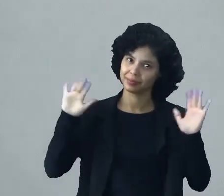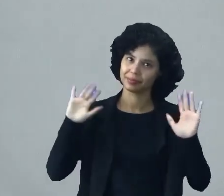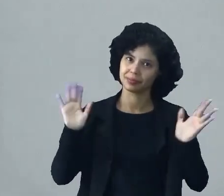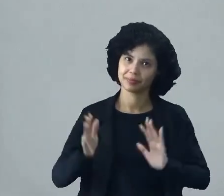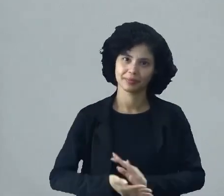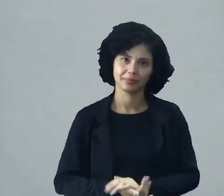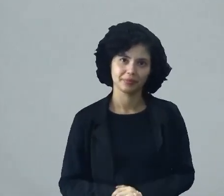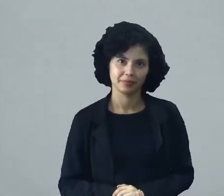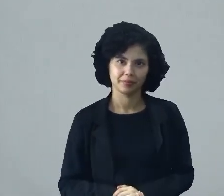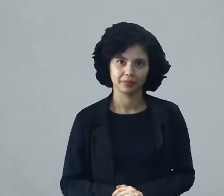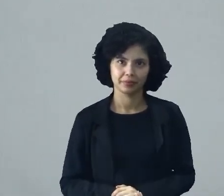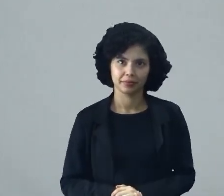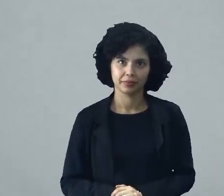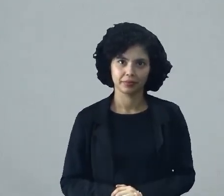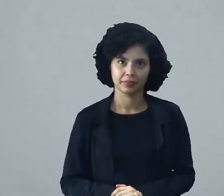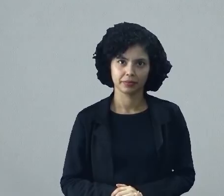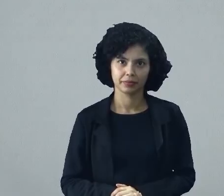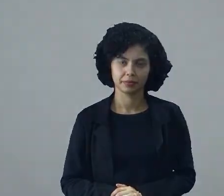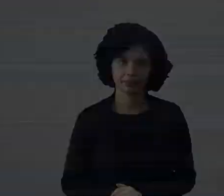tchau